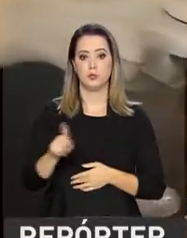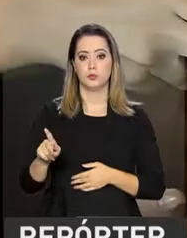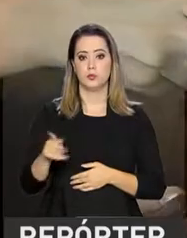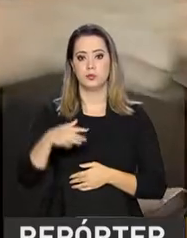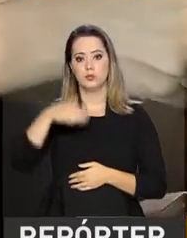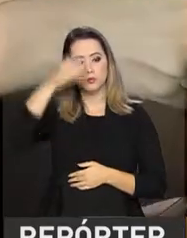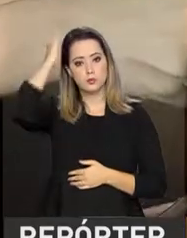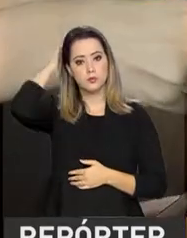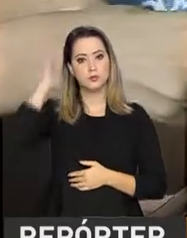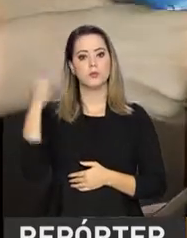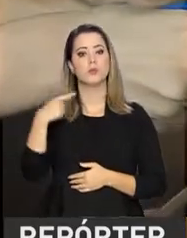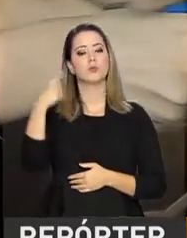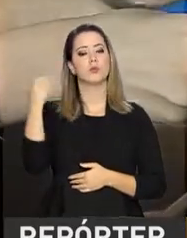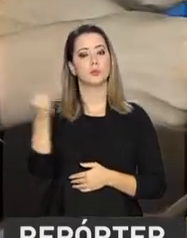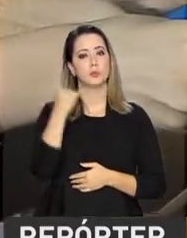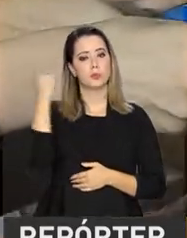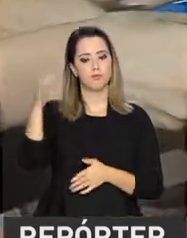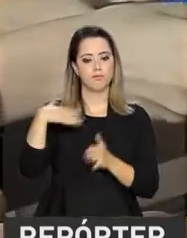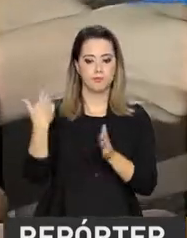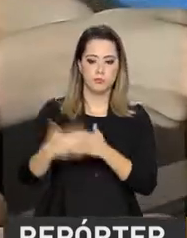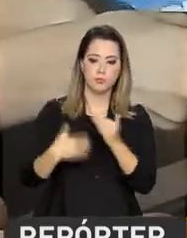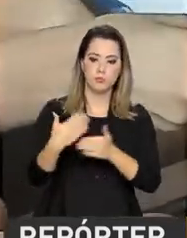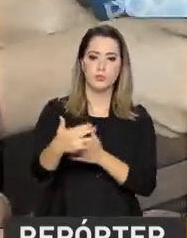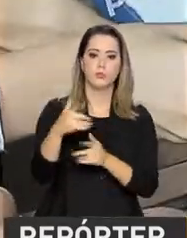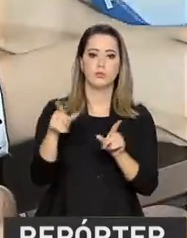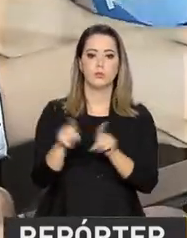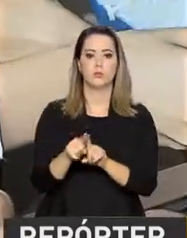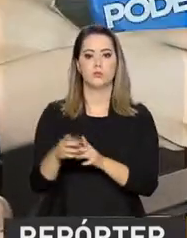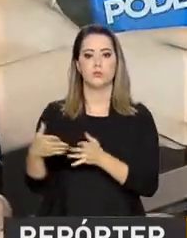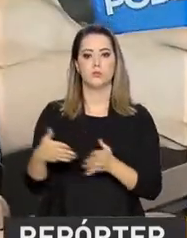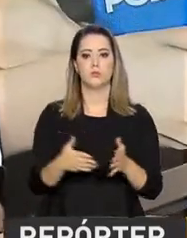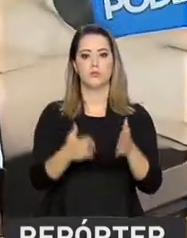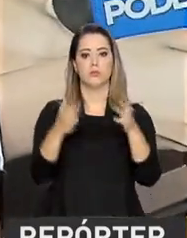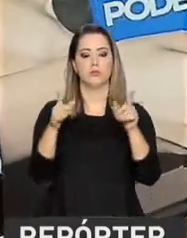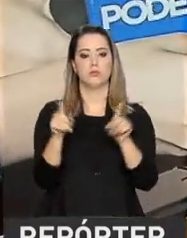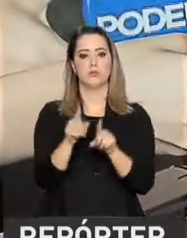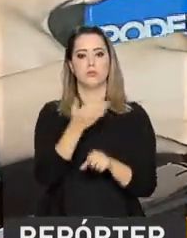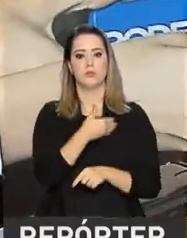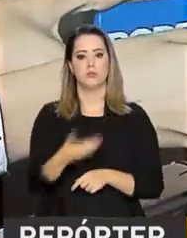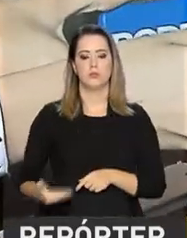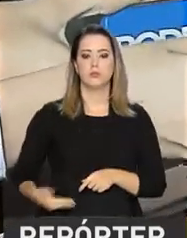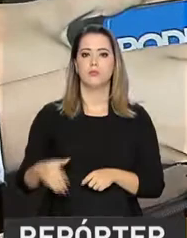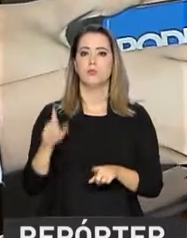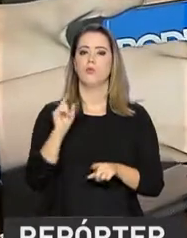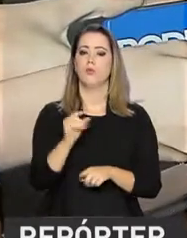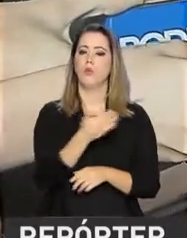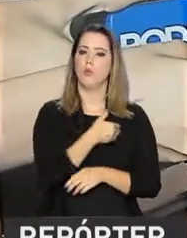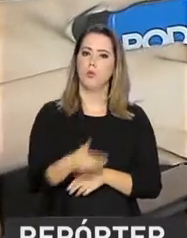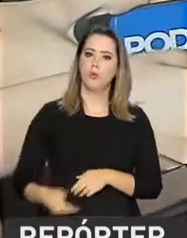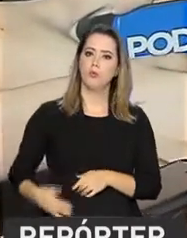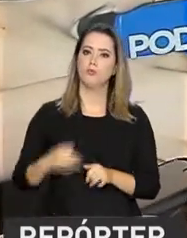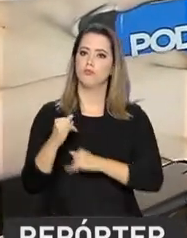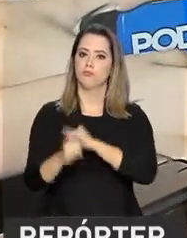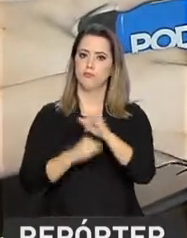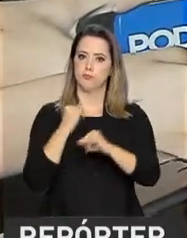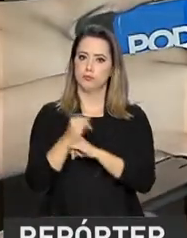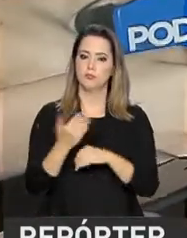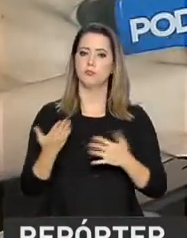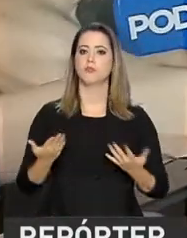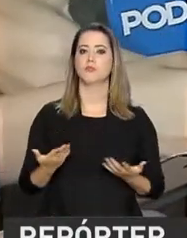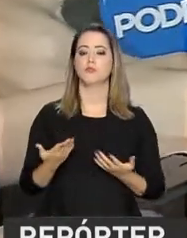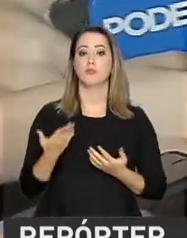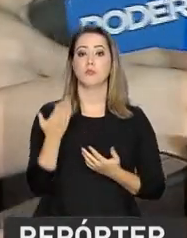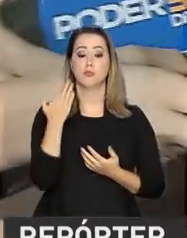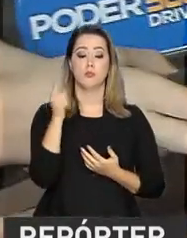o gigantesco passo no rumo de converteu o governo governo digital governo